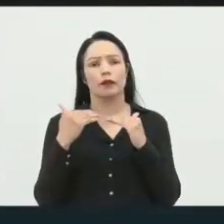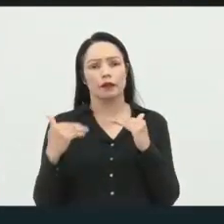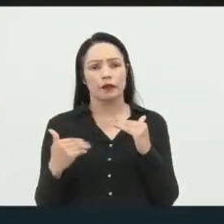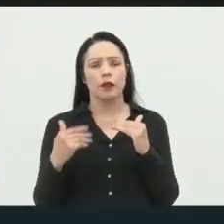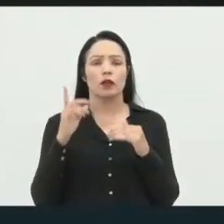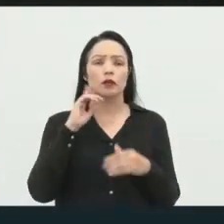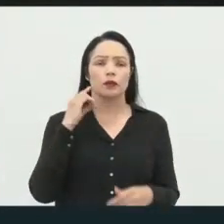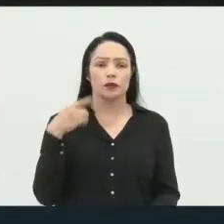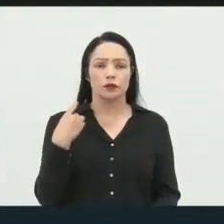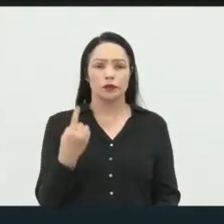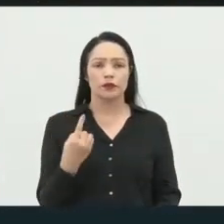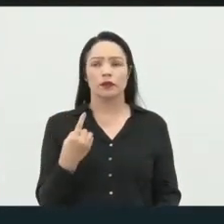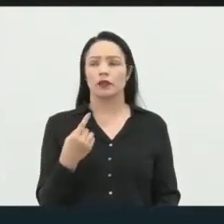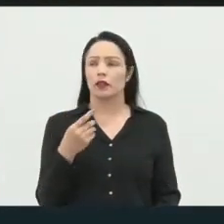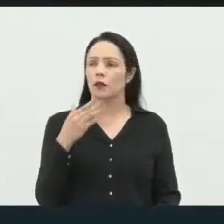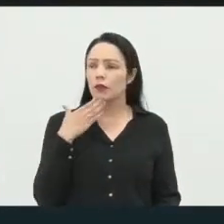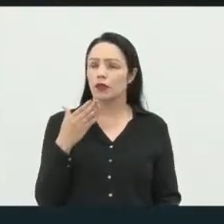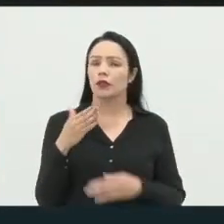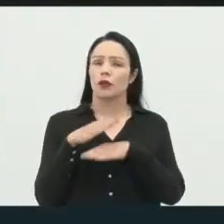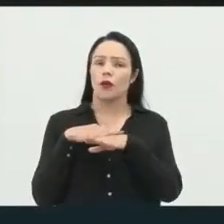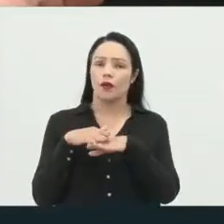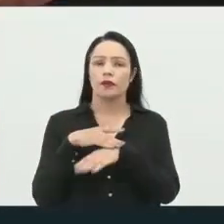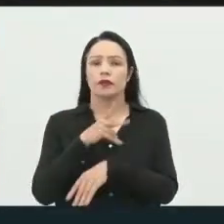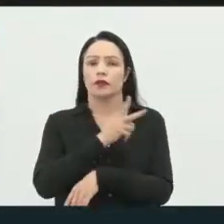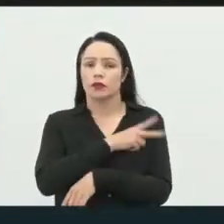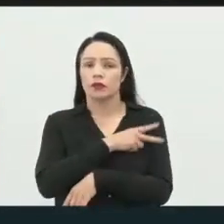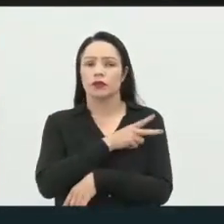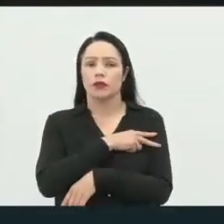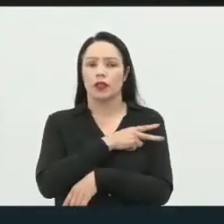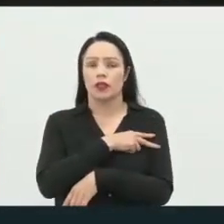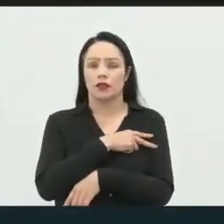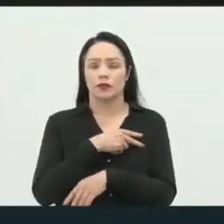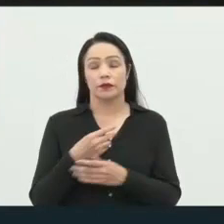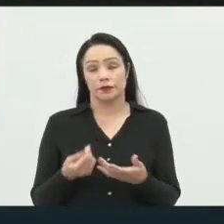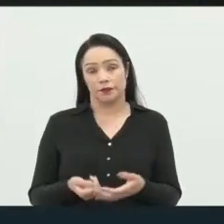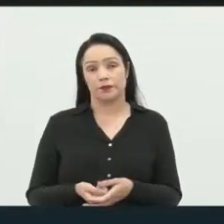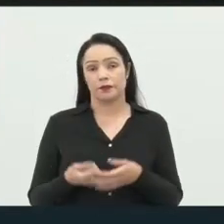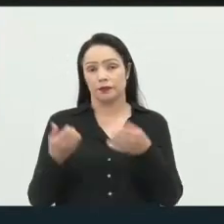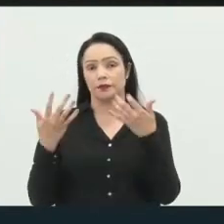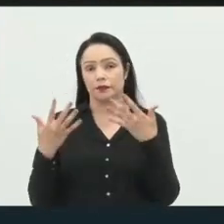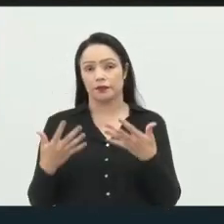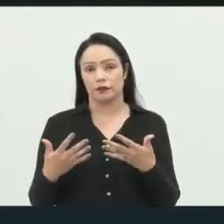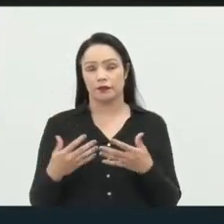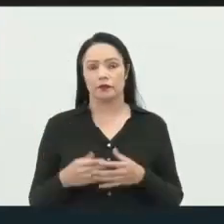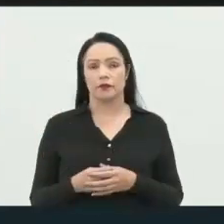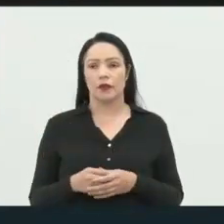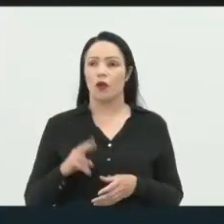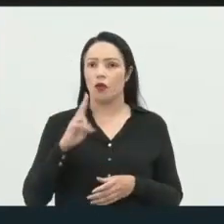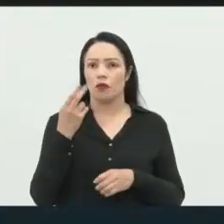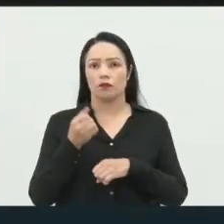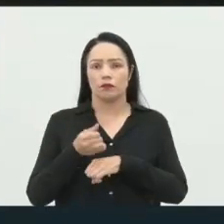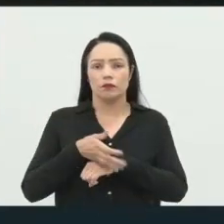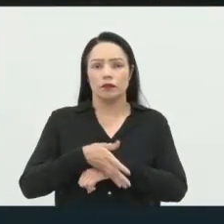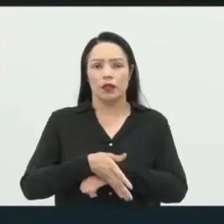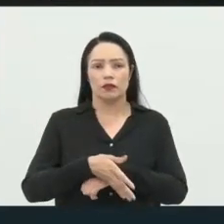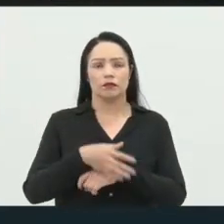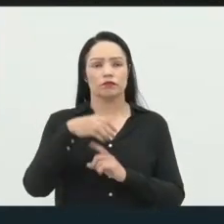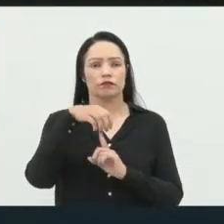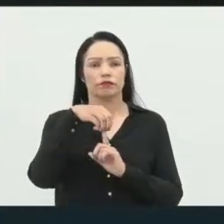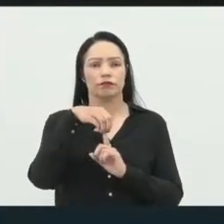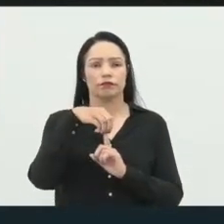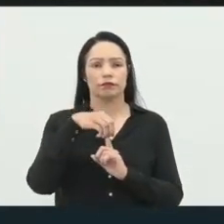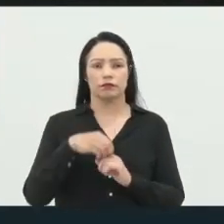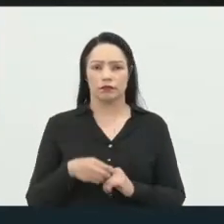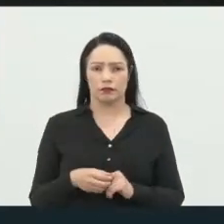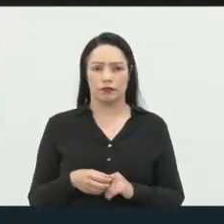tirar aqueles minutos que chegou de atraso ou senão você vai ter que madrugar no ponto do busão é justo a